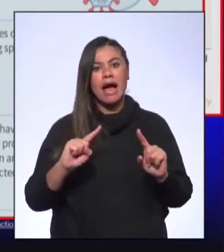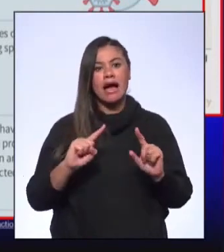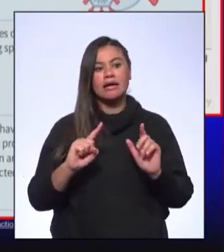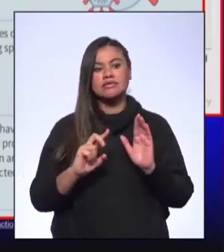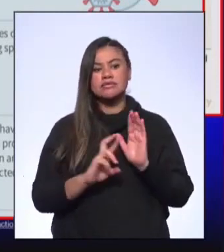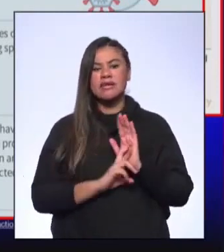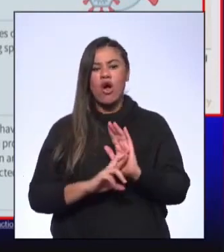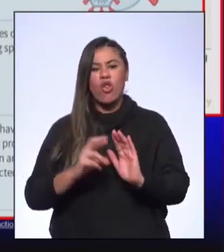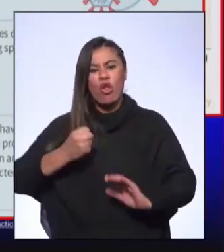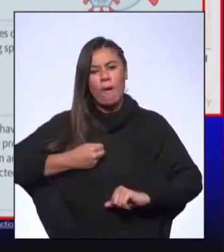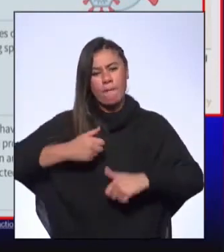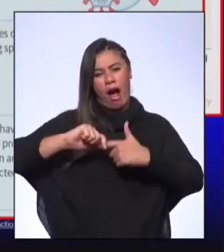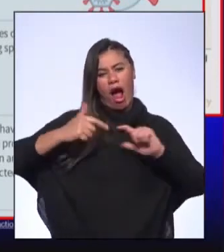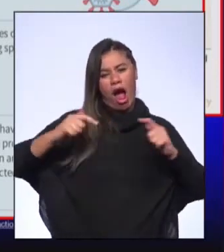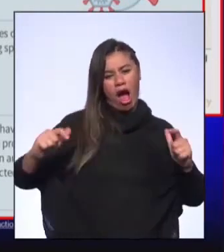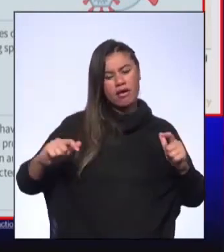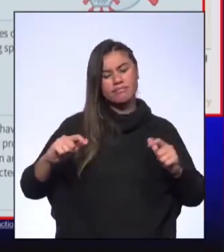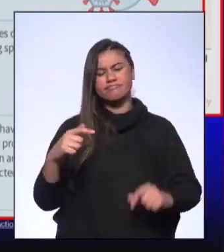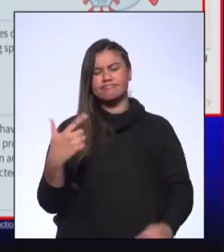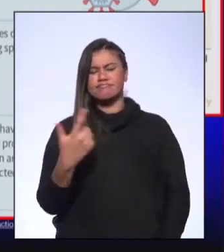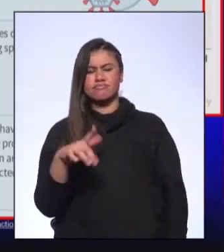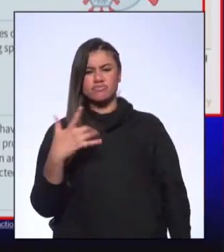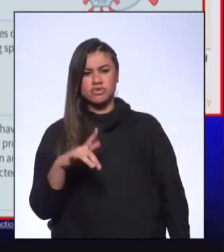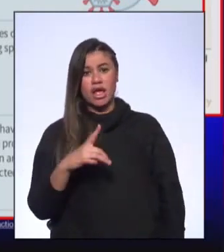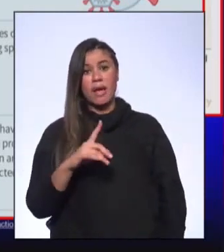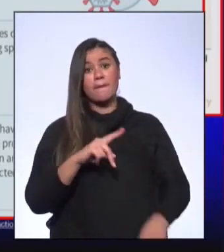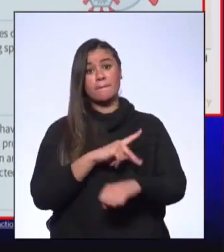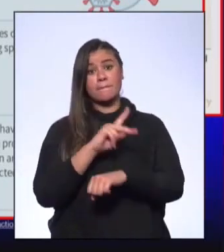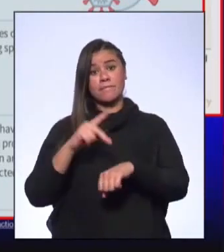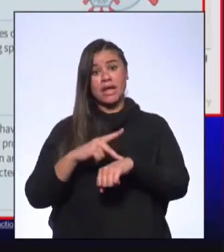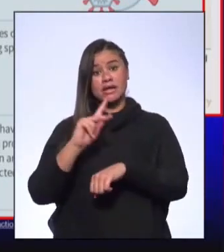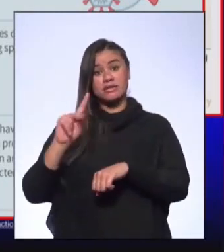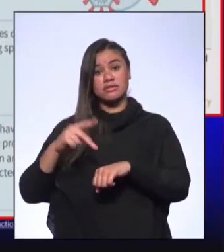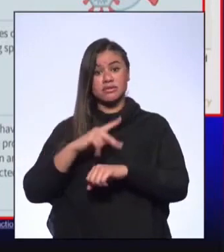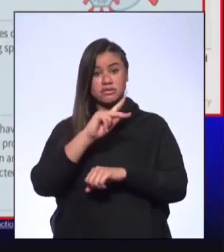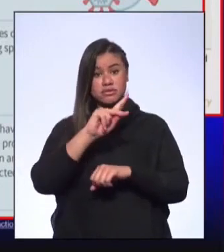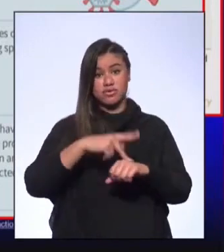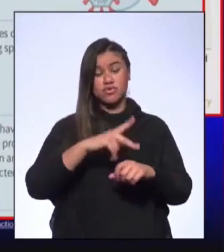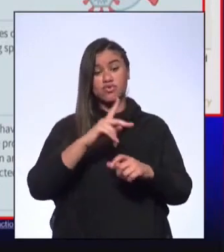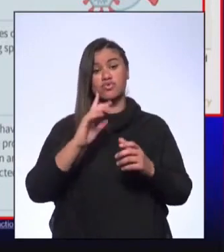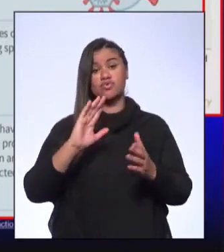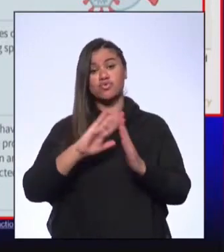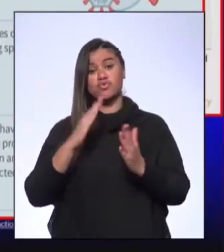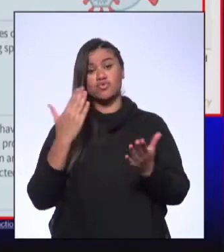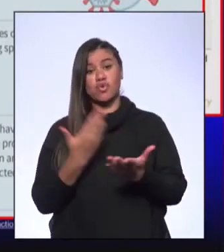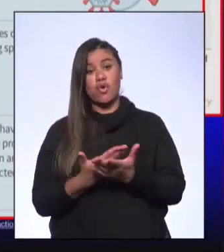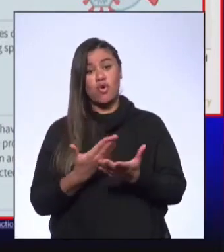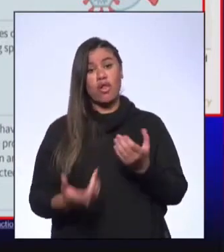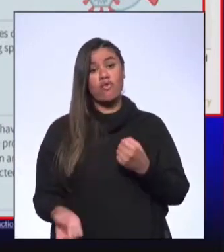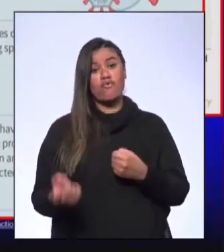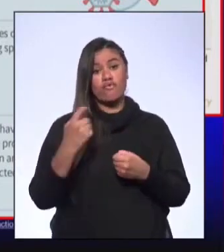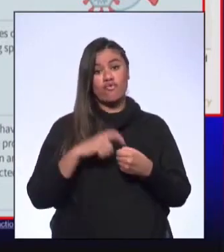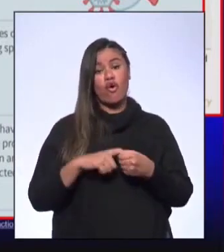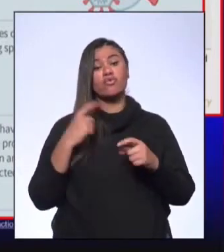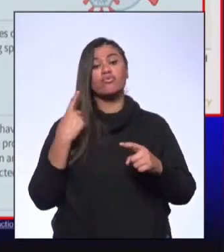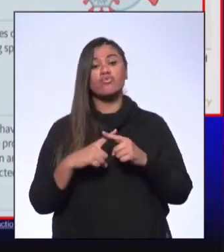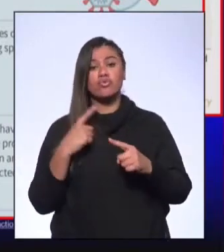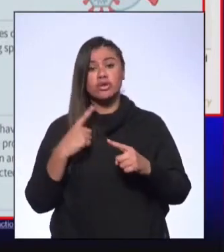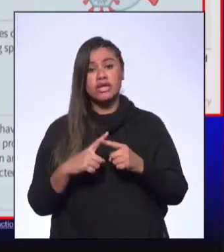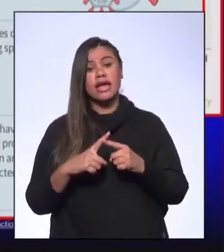poderia acontecer. Todos esses países só retornaram às aulas quando havia claramente uma